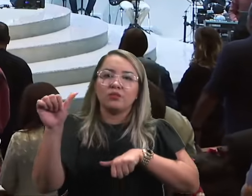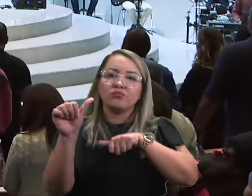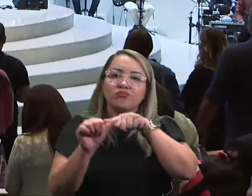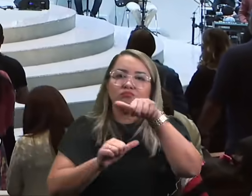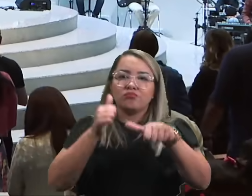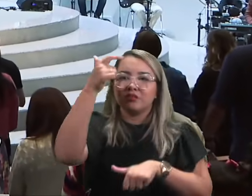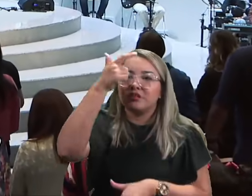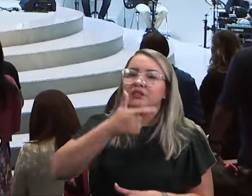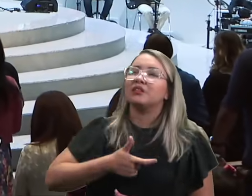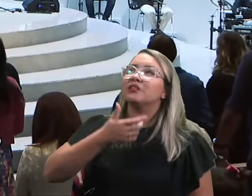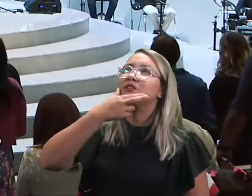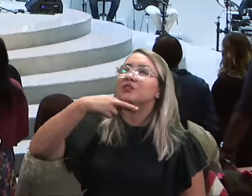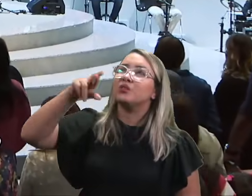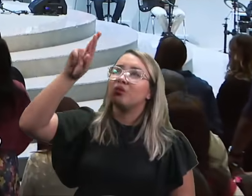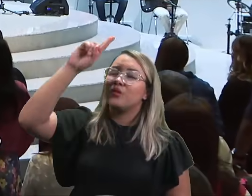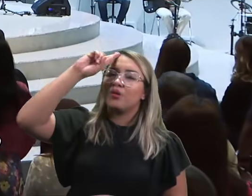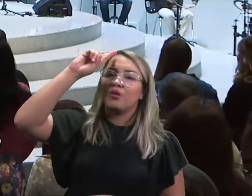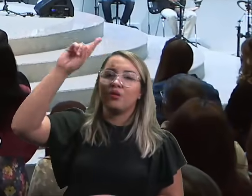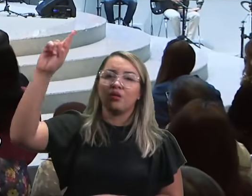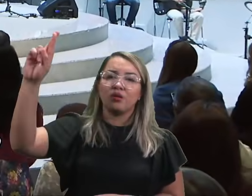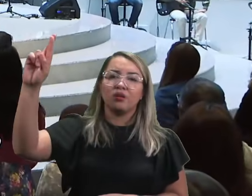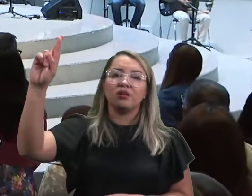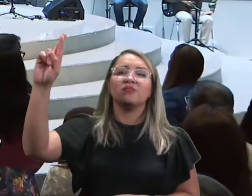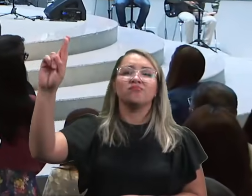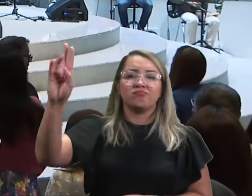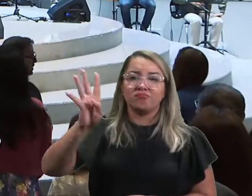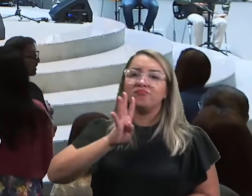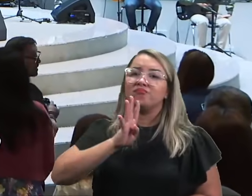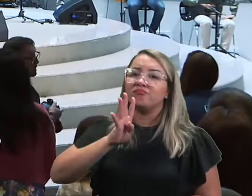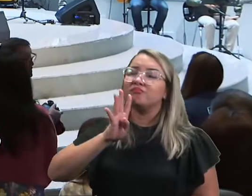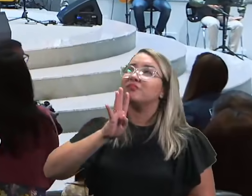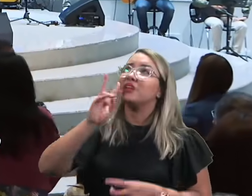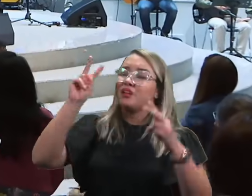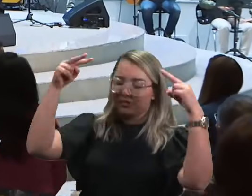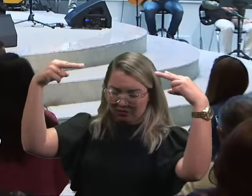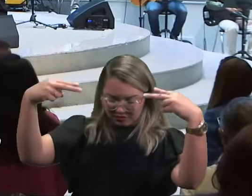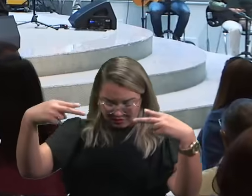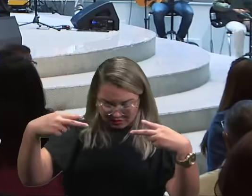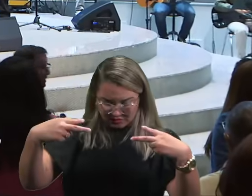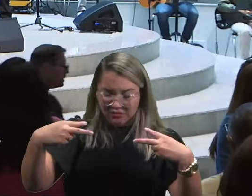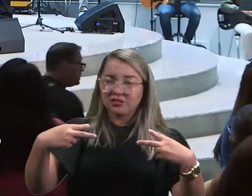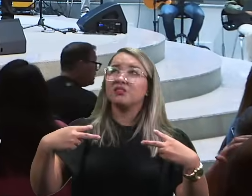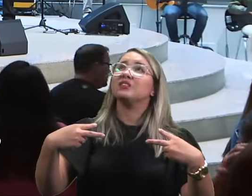Sonda-me, Senhor, e me